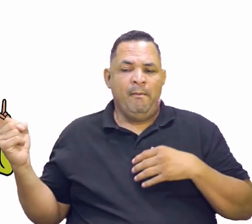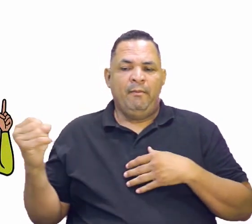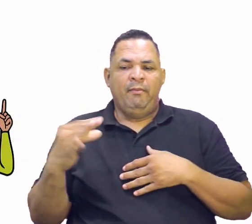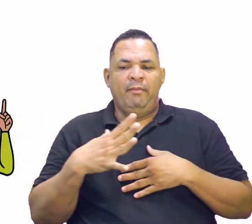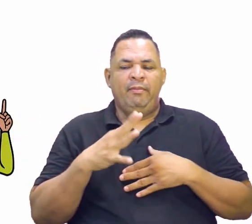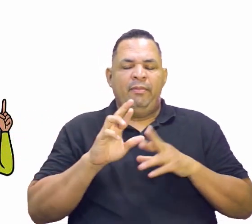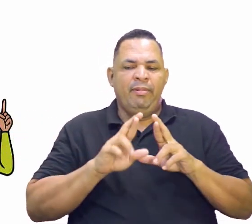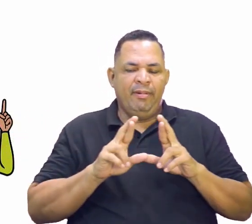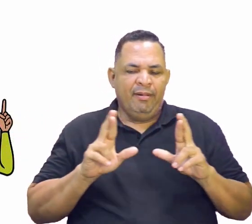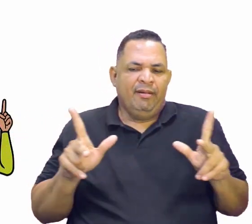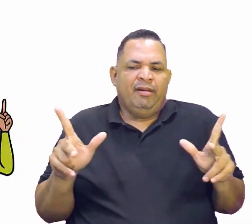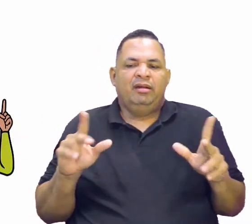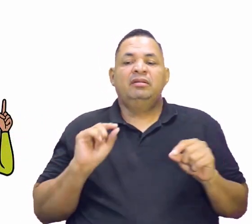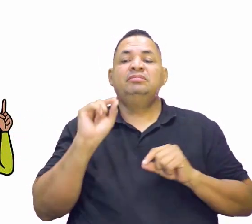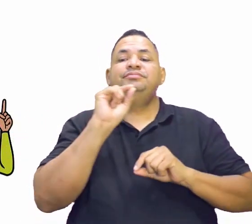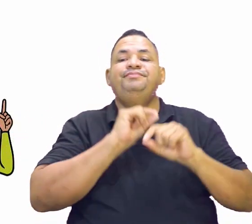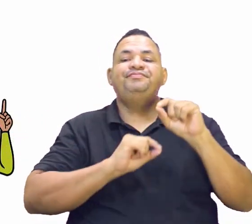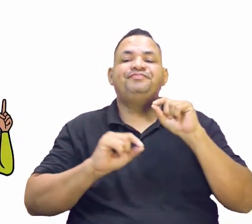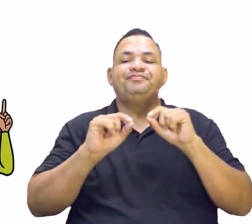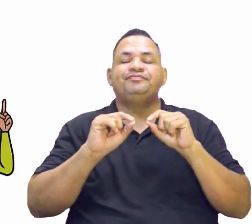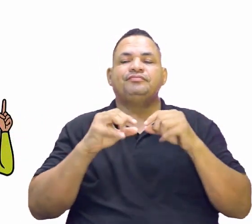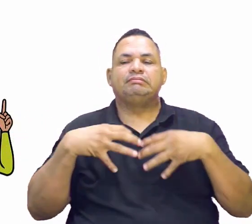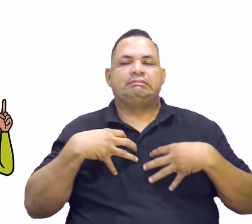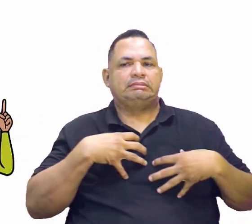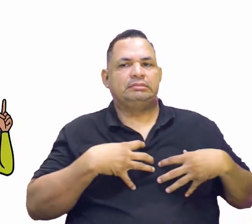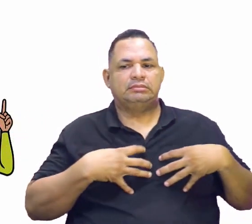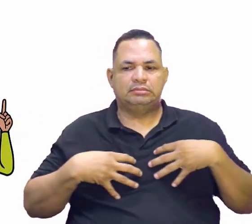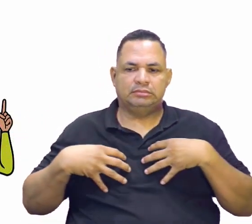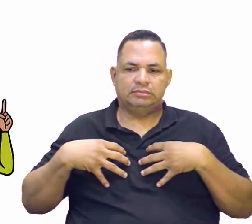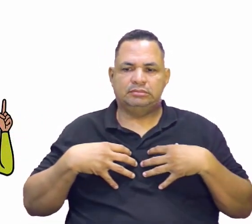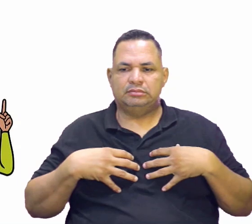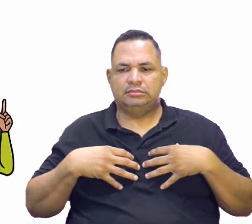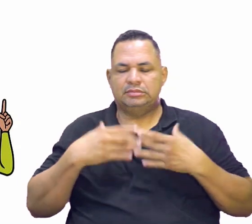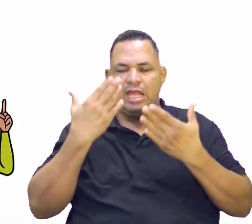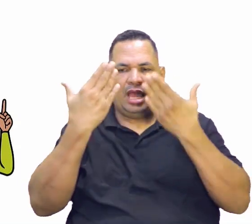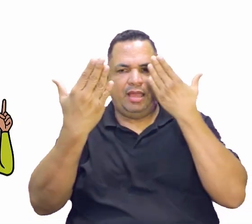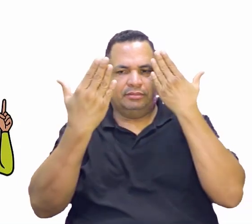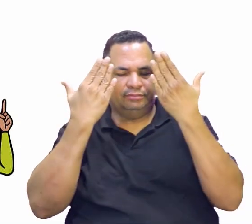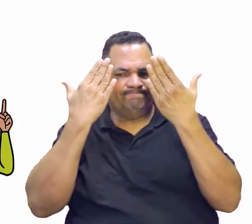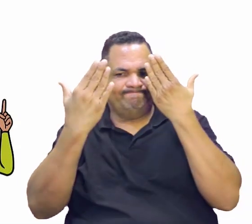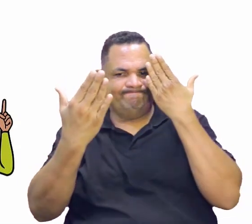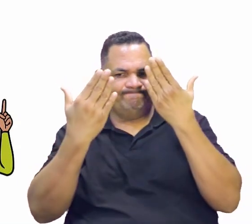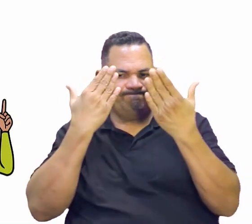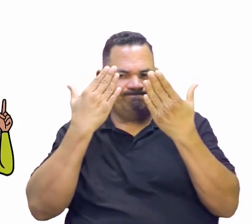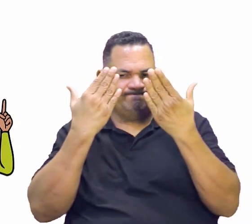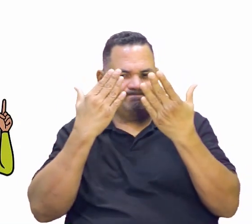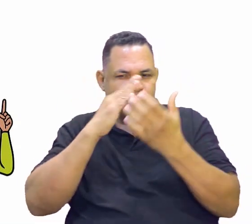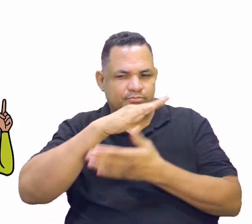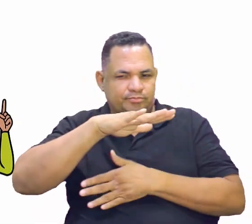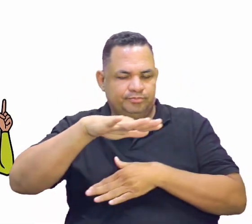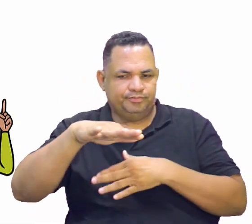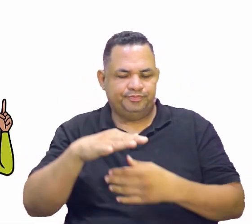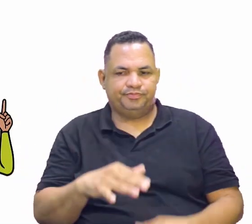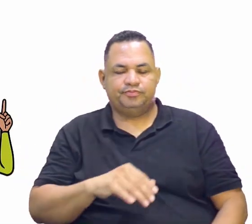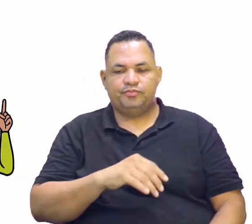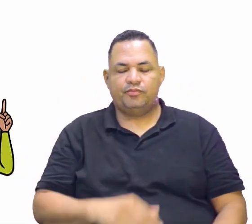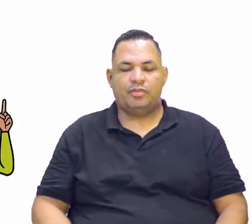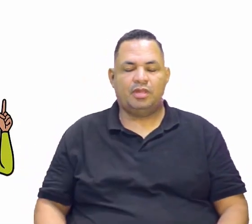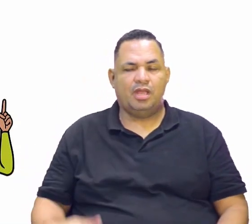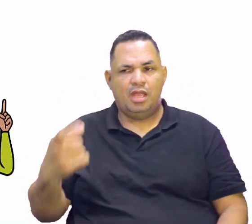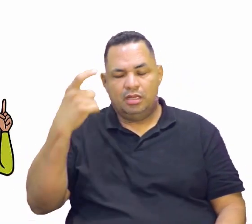Inovador, diferente, vai mexer lá com o teu psicológico, né? Precisa saber. Com